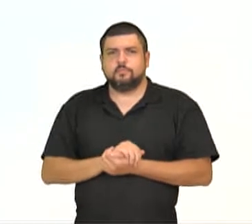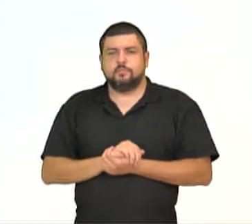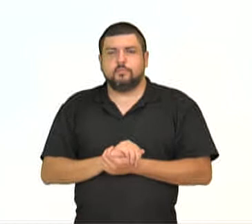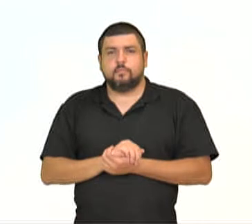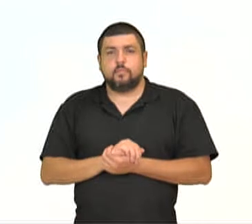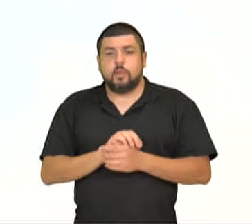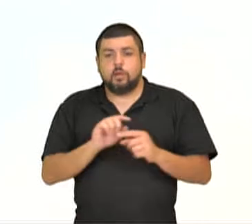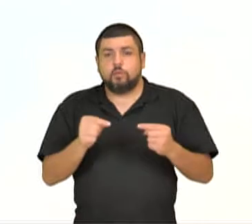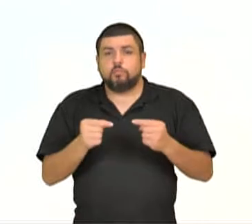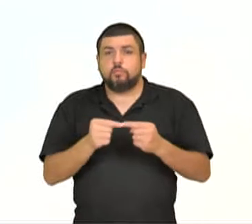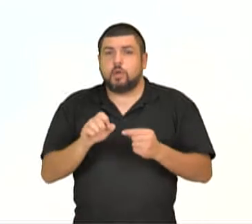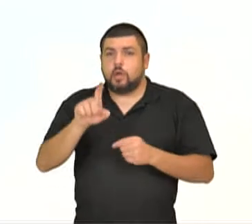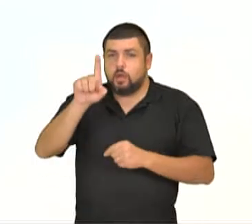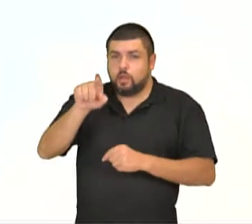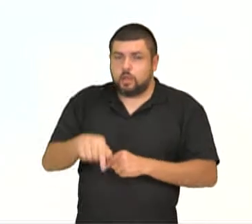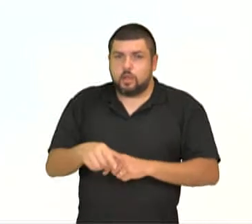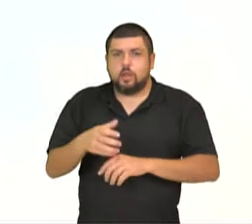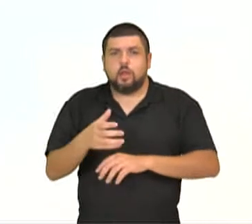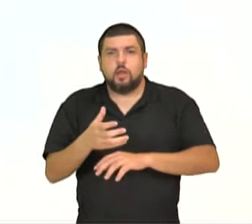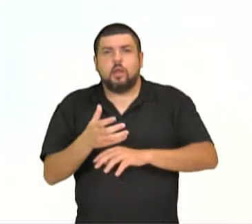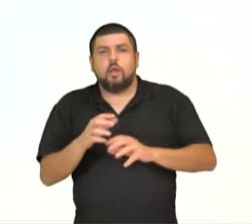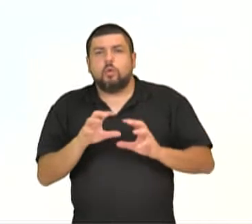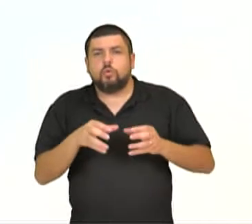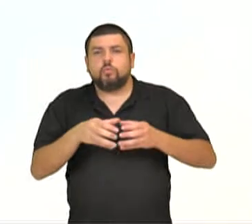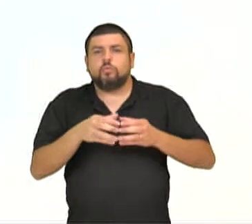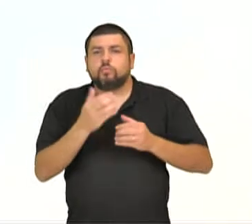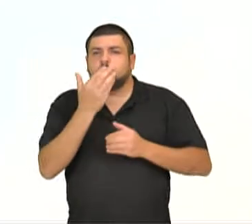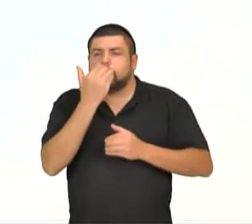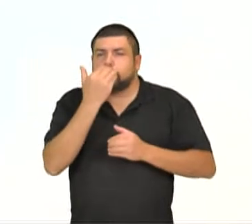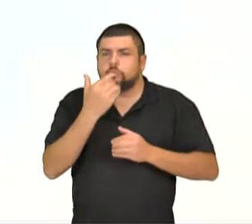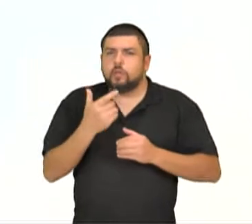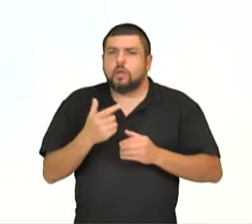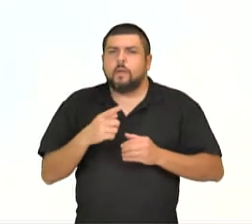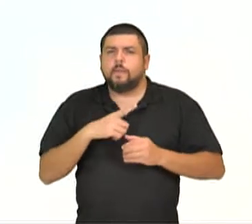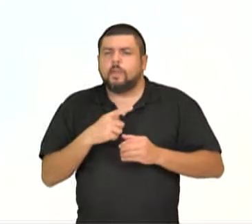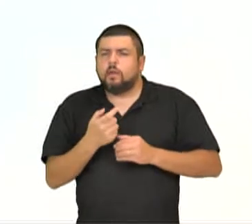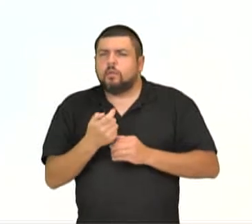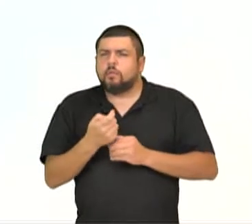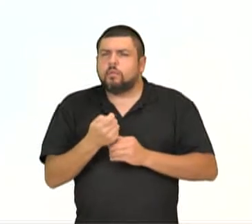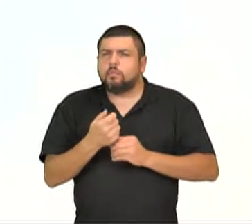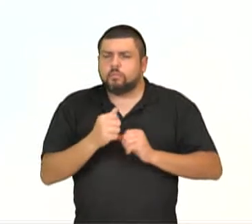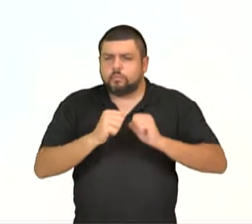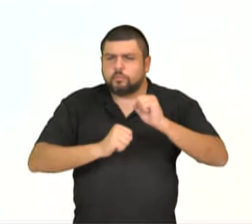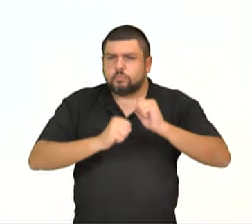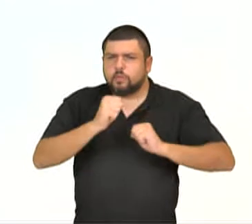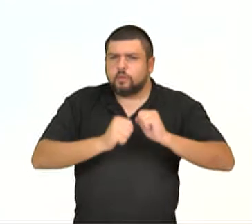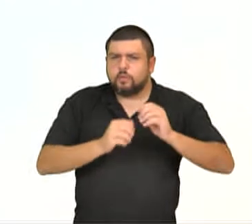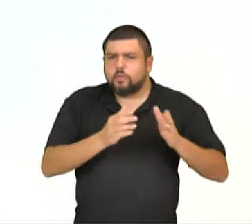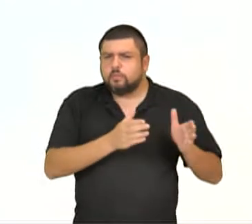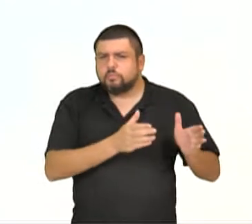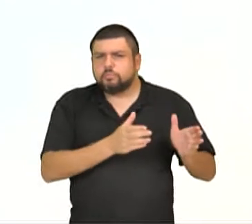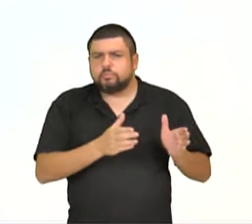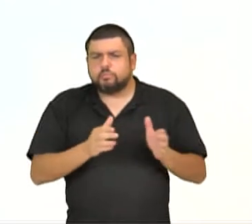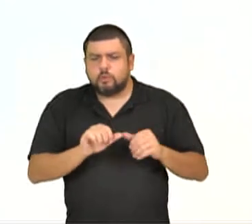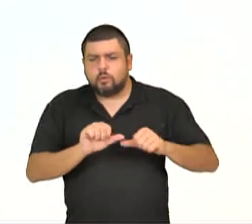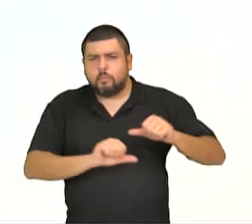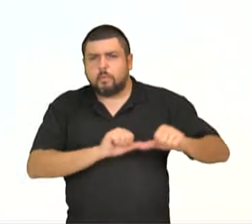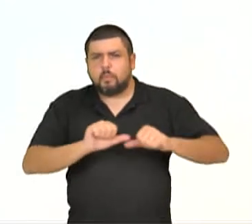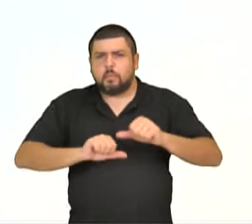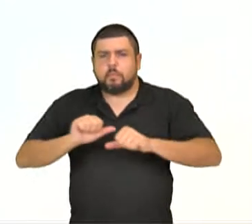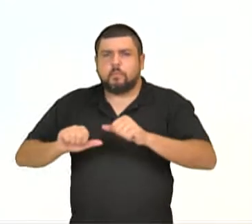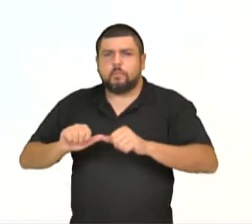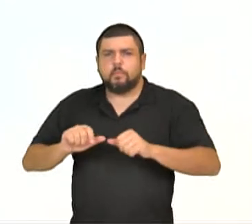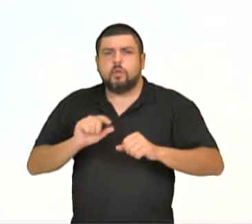parte do grupo de alimentos minimamente processados, ou seja, passam por processos mínimos de modificação, como